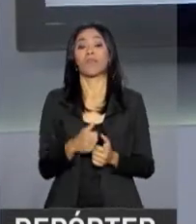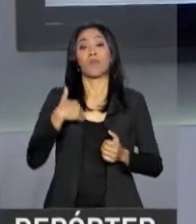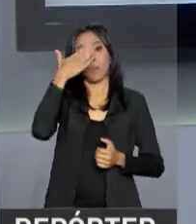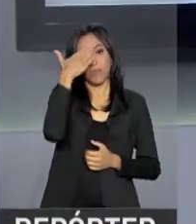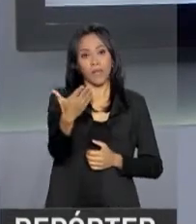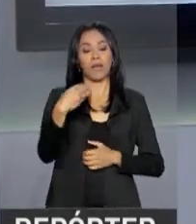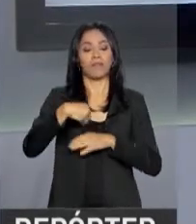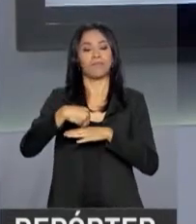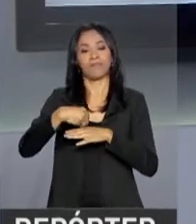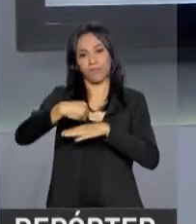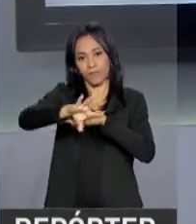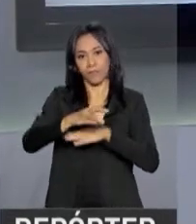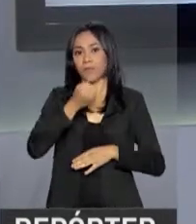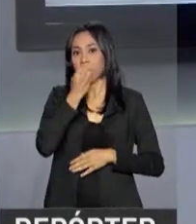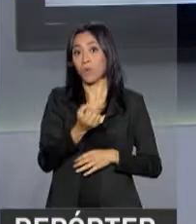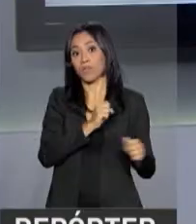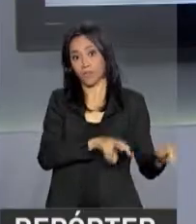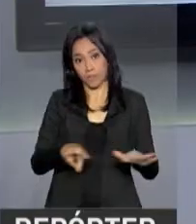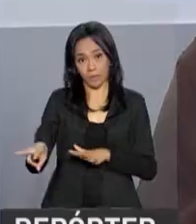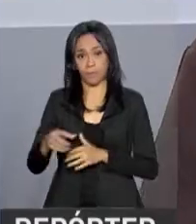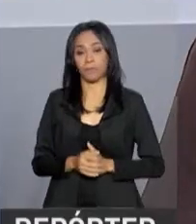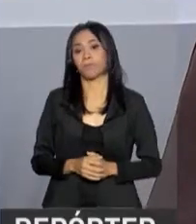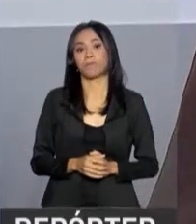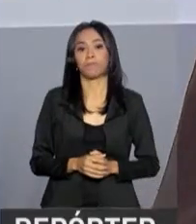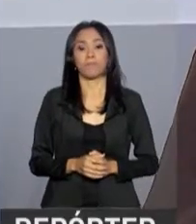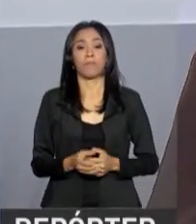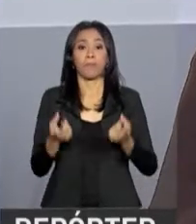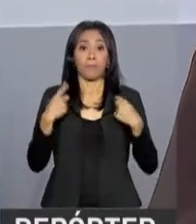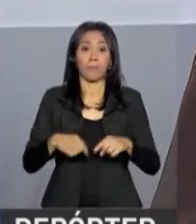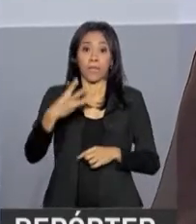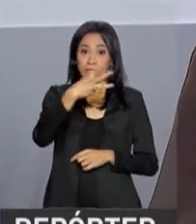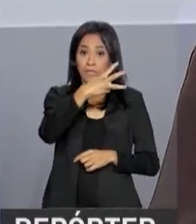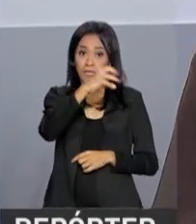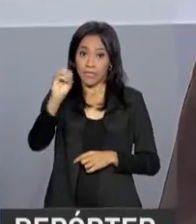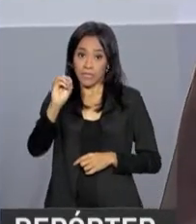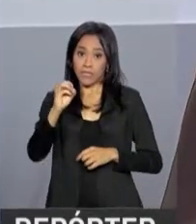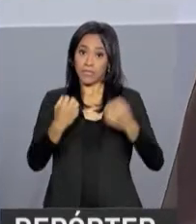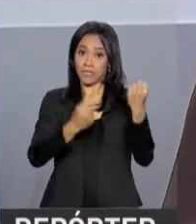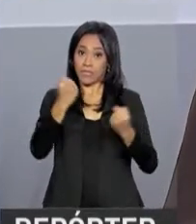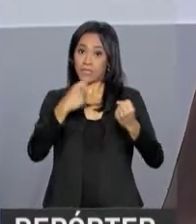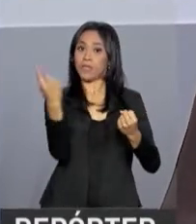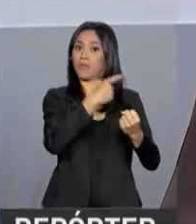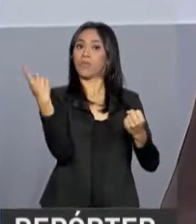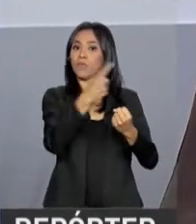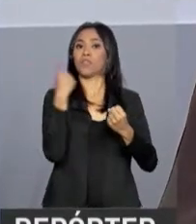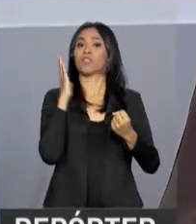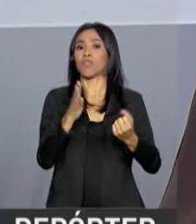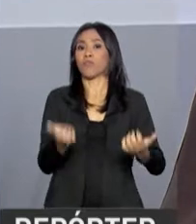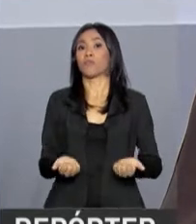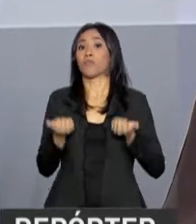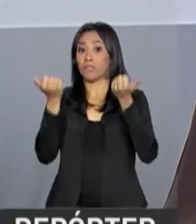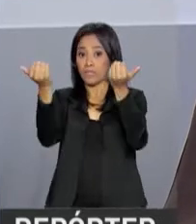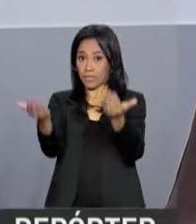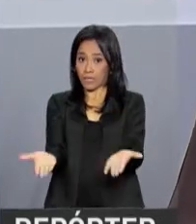informações bom dia bom trabalho boa semana pra você 300 ambulâncias foram entregues pelo presidente michel temer ao serviço de